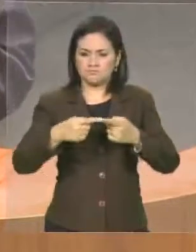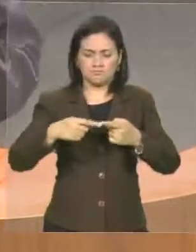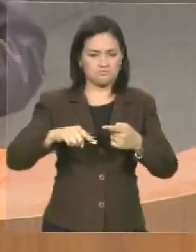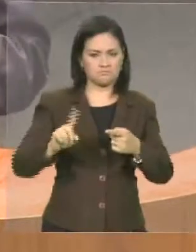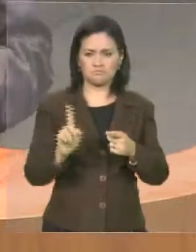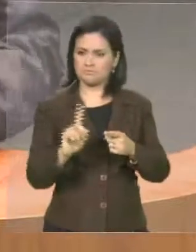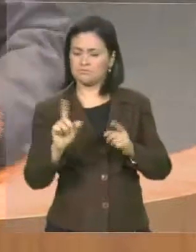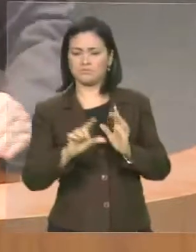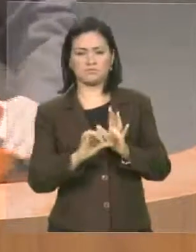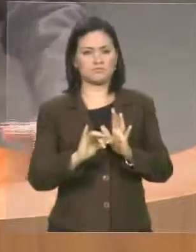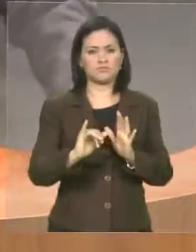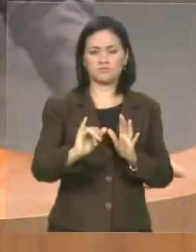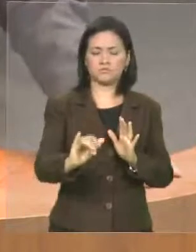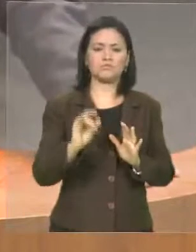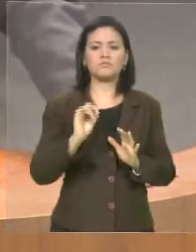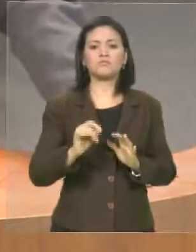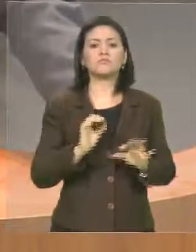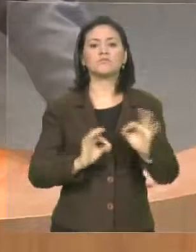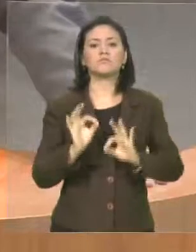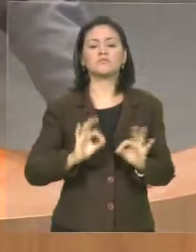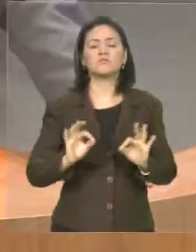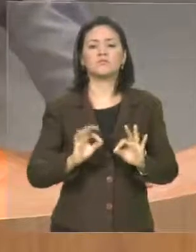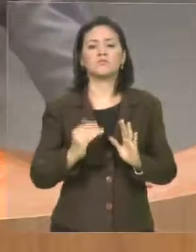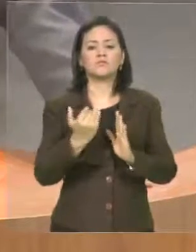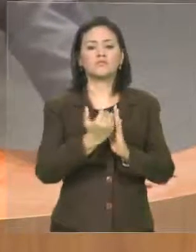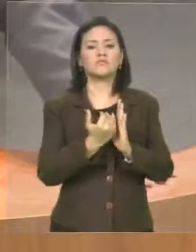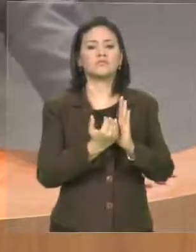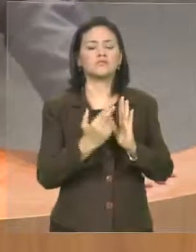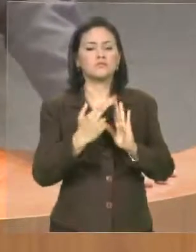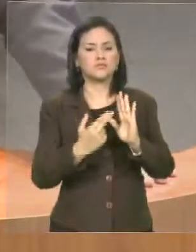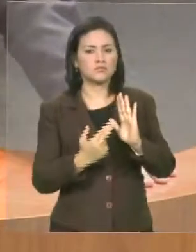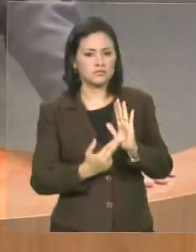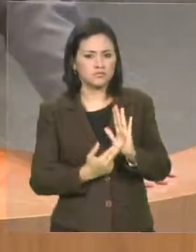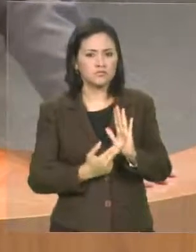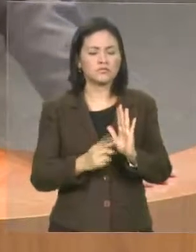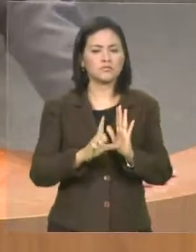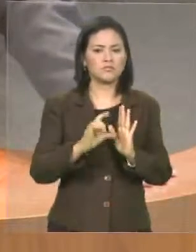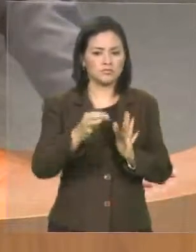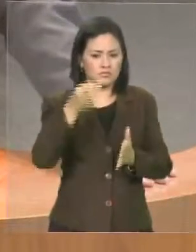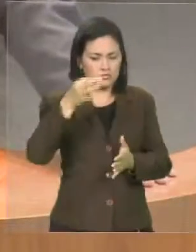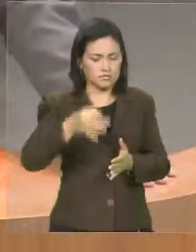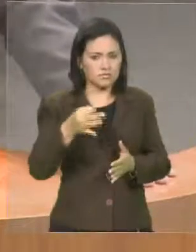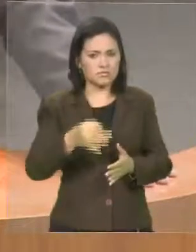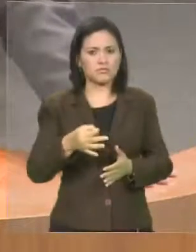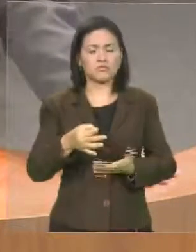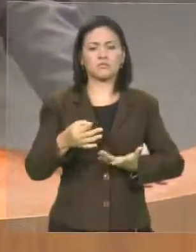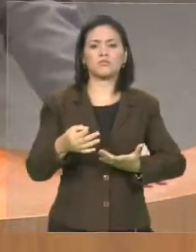nós entendemos ainda que precisamos verificar